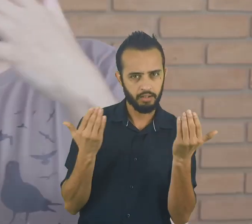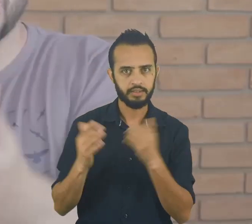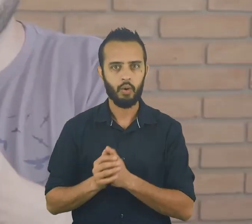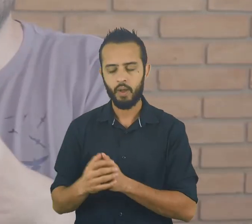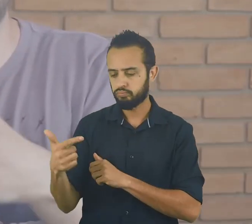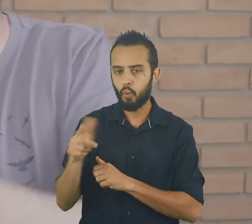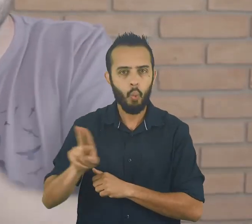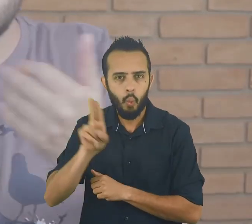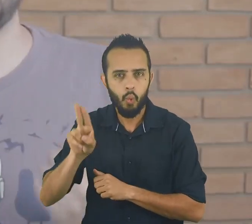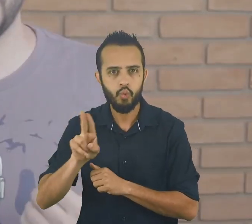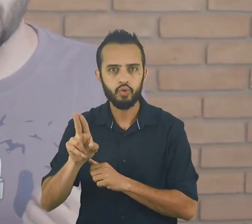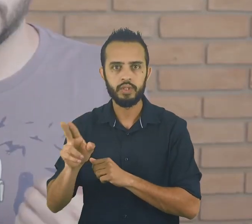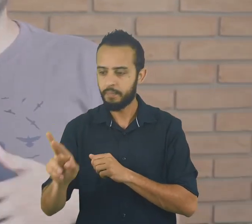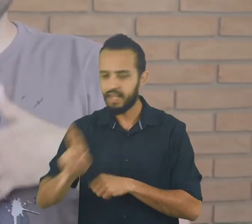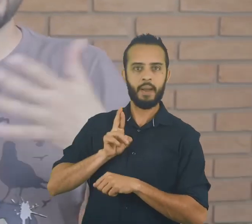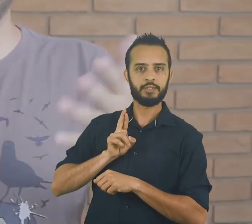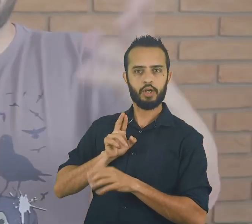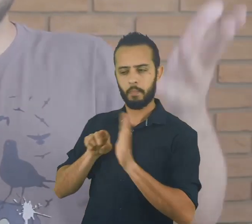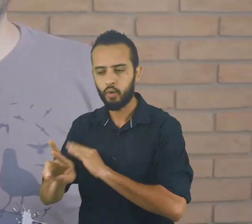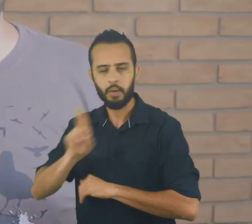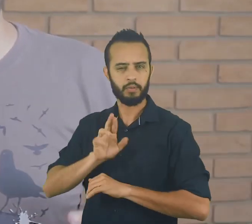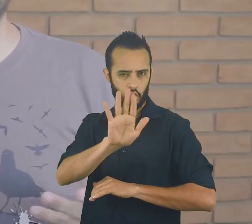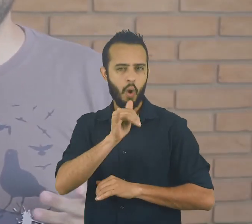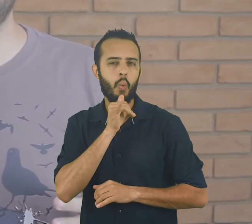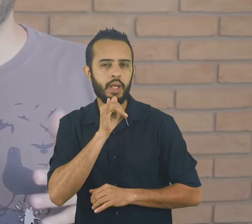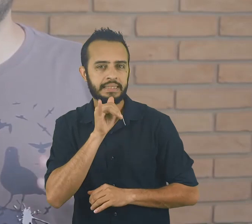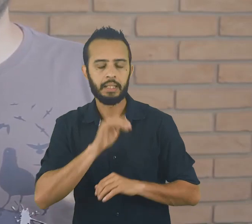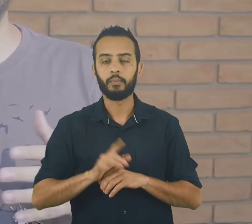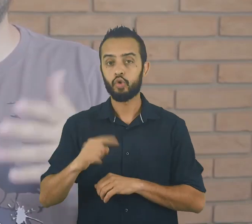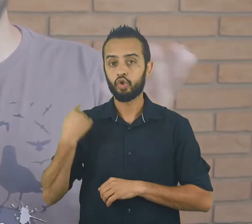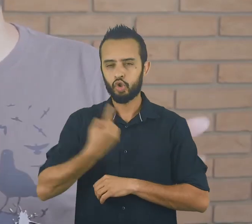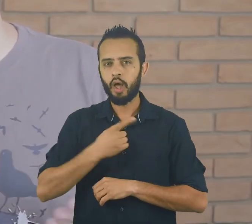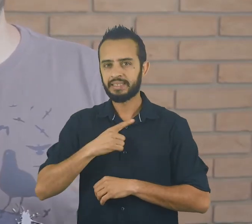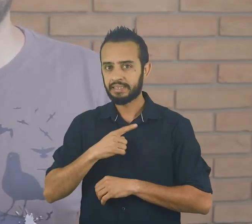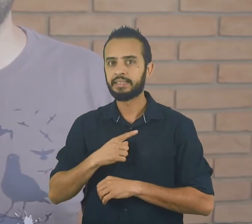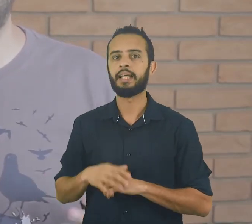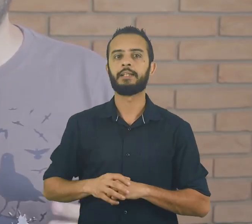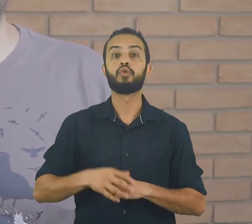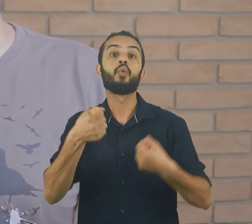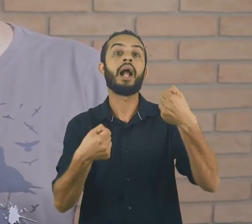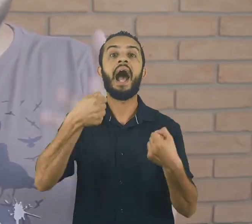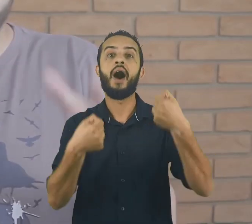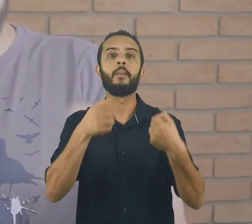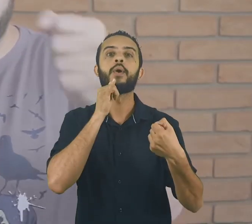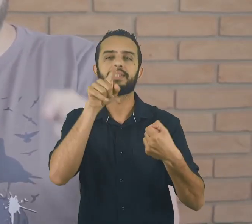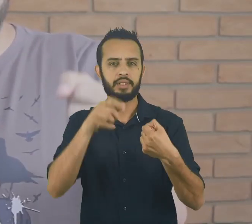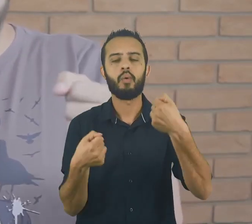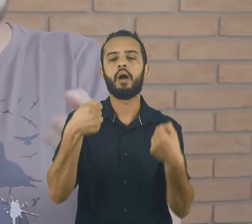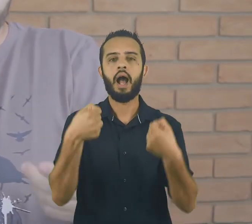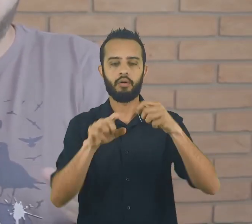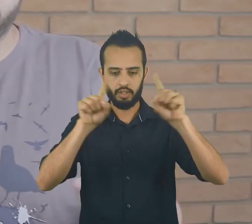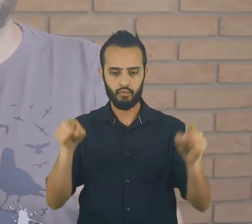eu cutuco ele, ele me cutuca de volta. Eu vou dar um exemplo. A gente tem um artefato interativo dentro do carro que fica do lado do volante. Você